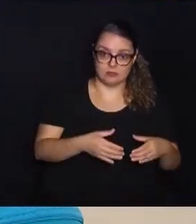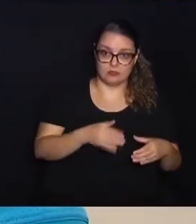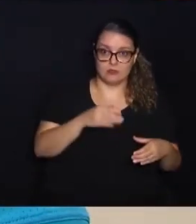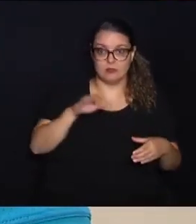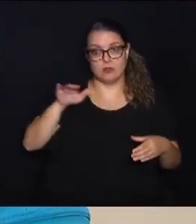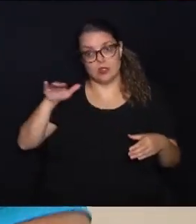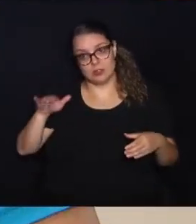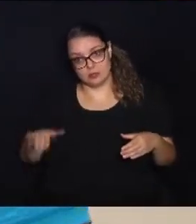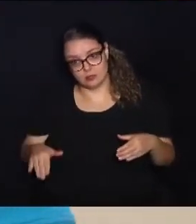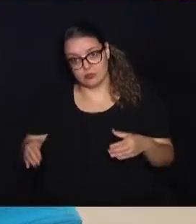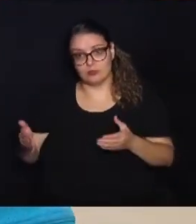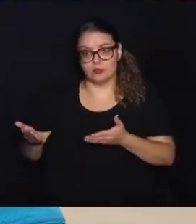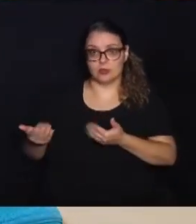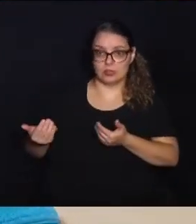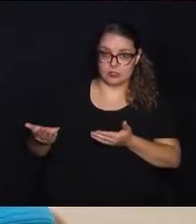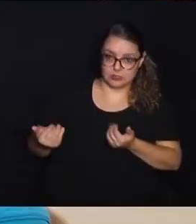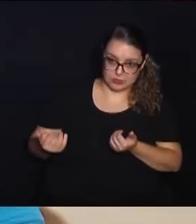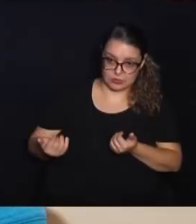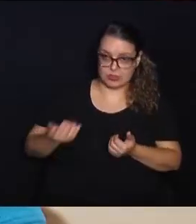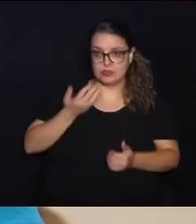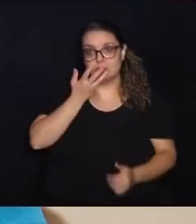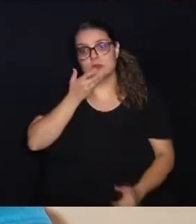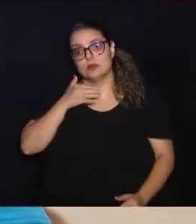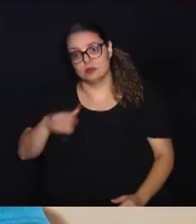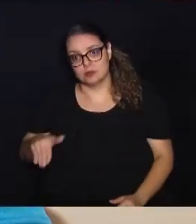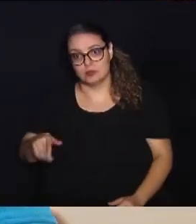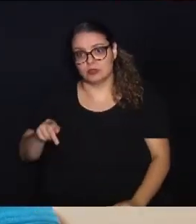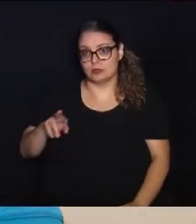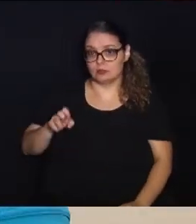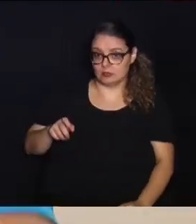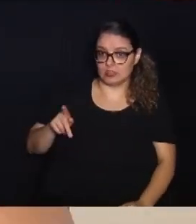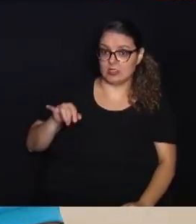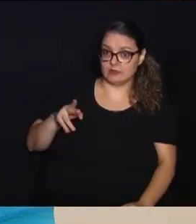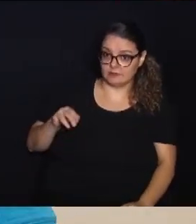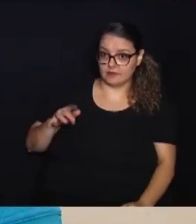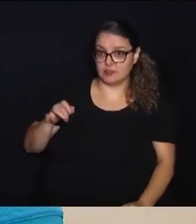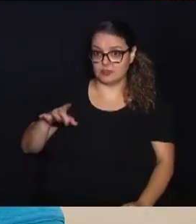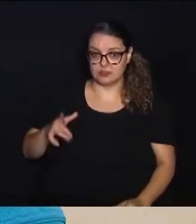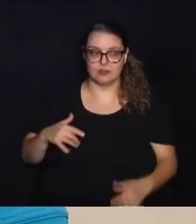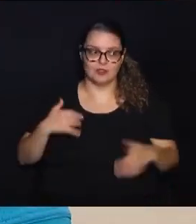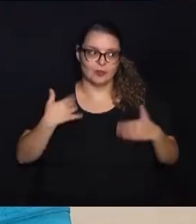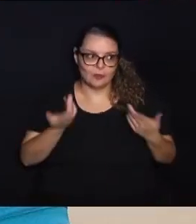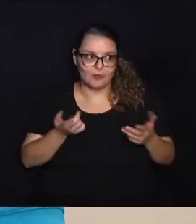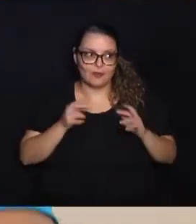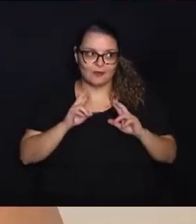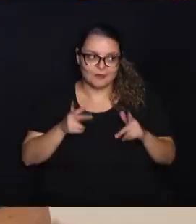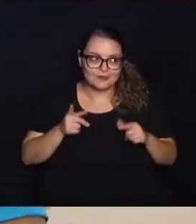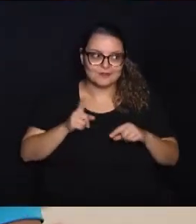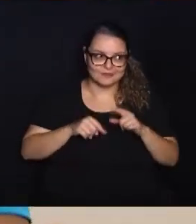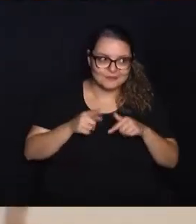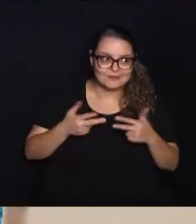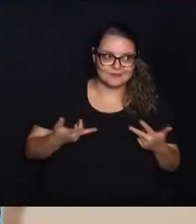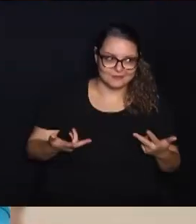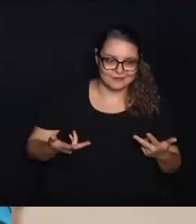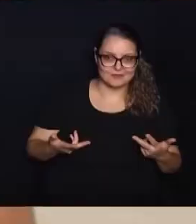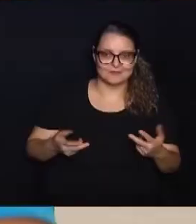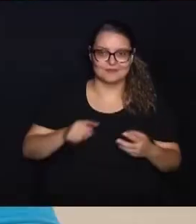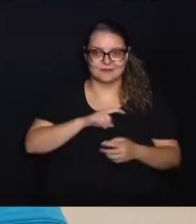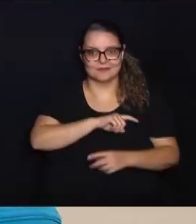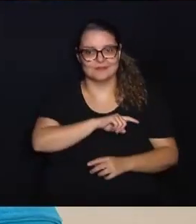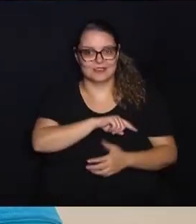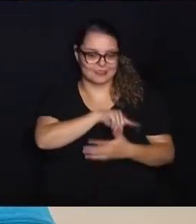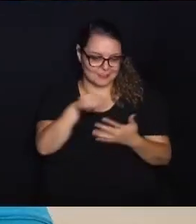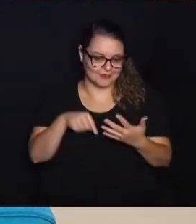corda, que é um aparelho das categorias menores, ela é um aparelho que a gente consegue ensinar inicialmente, que auxilia nos